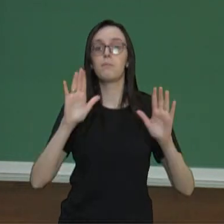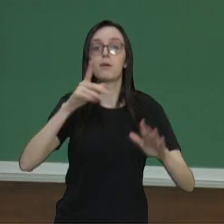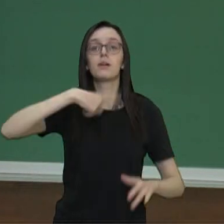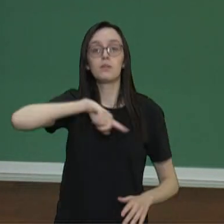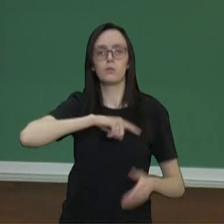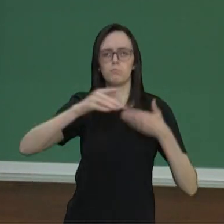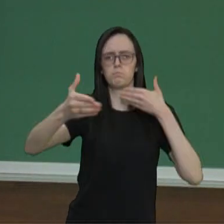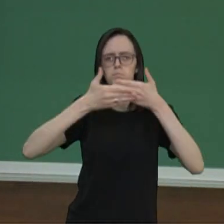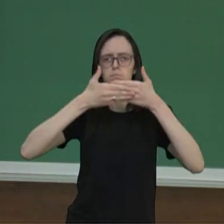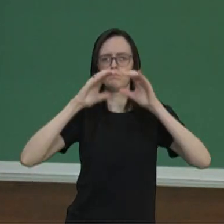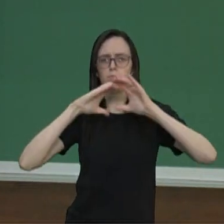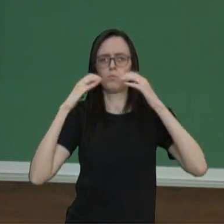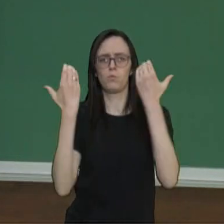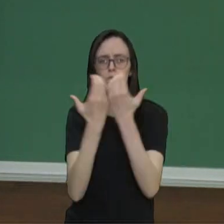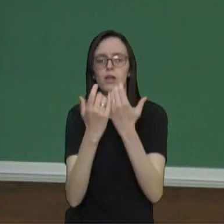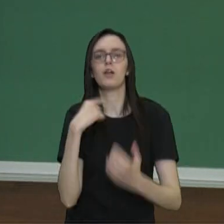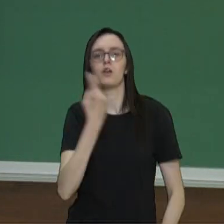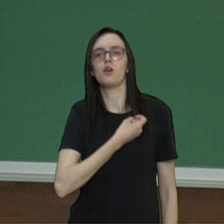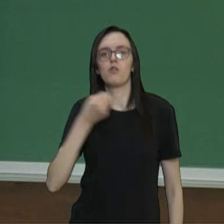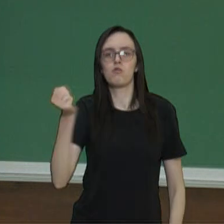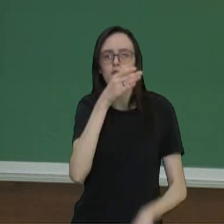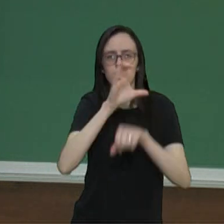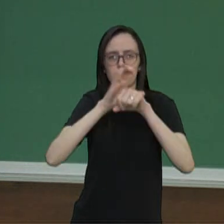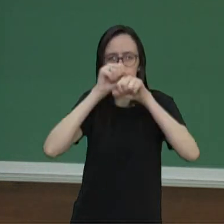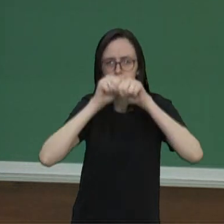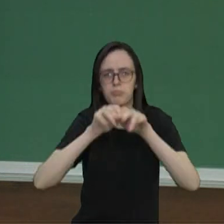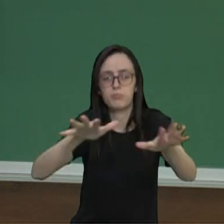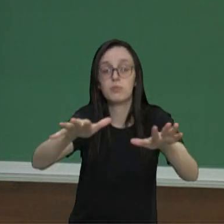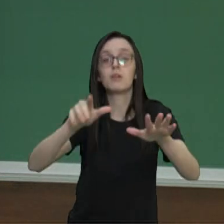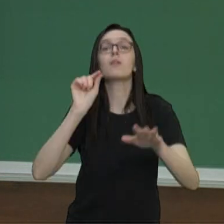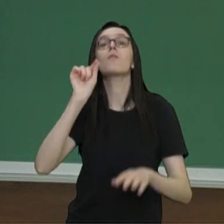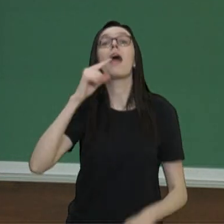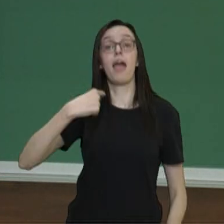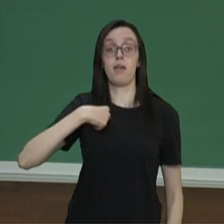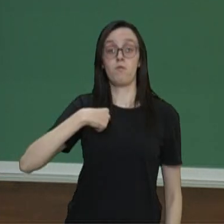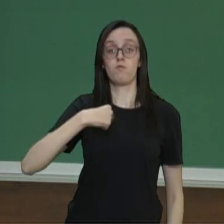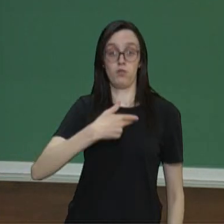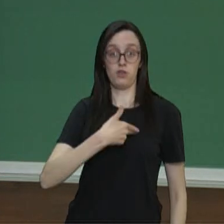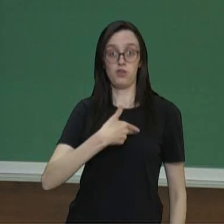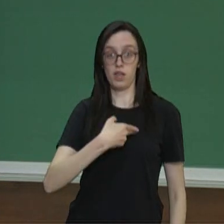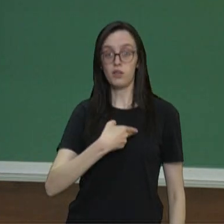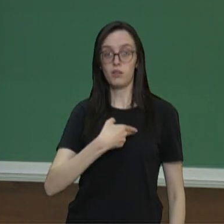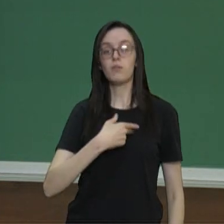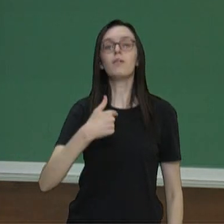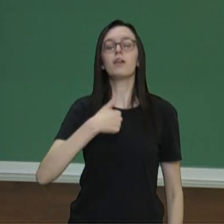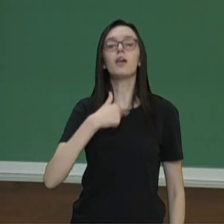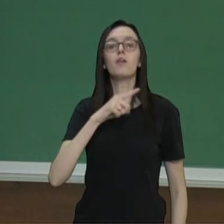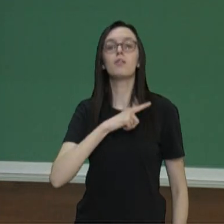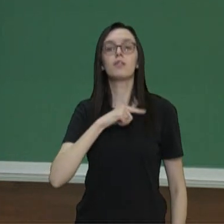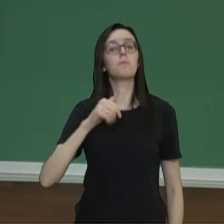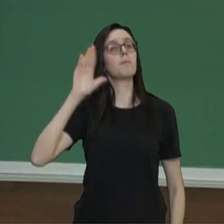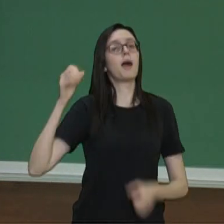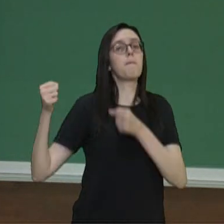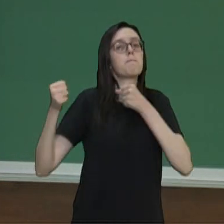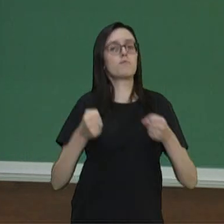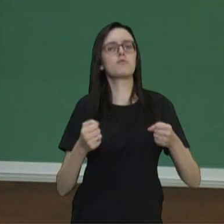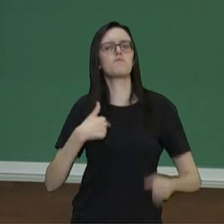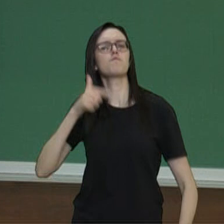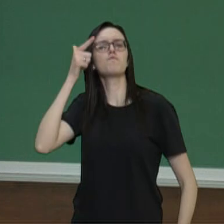fechar o Congresso Nacional, uma nova Constituição, e eu, Getúlio Vargas, tenho agora mais poderes para